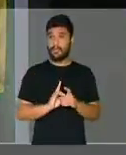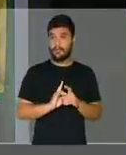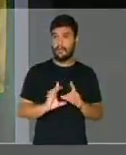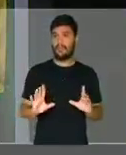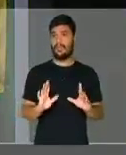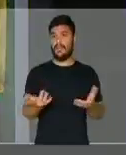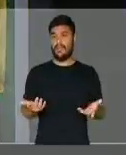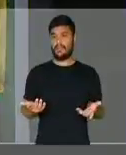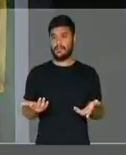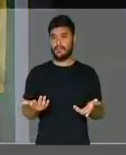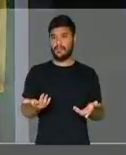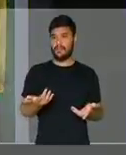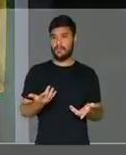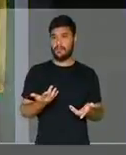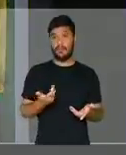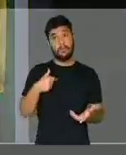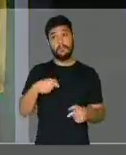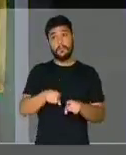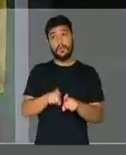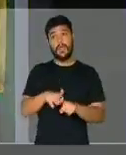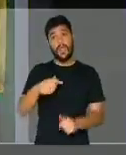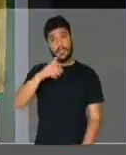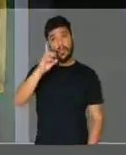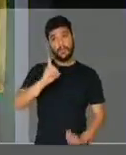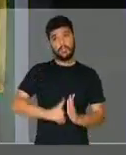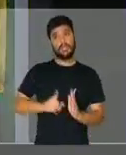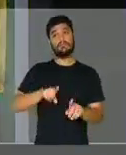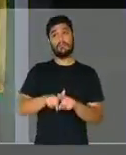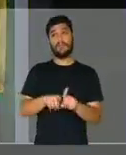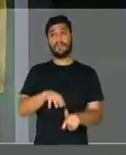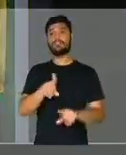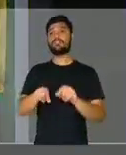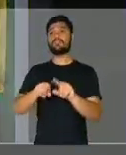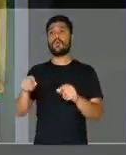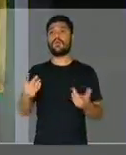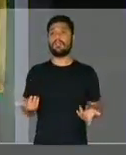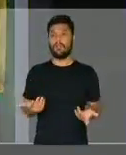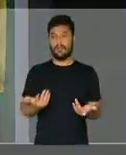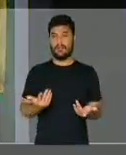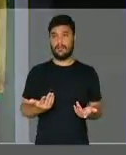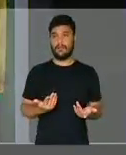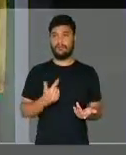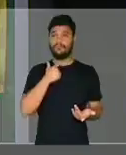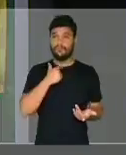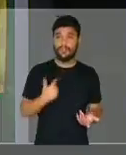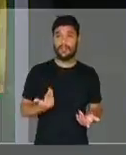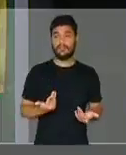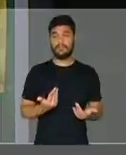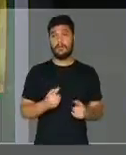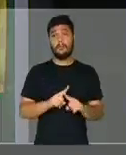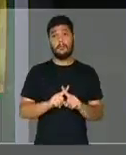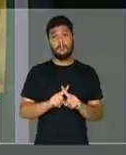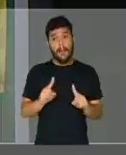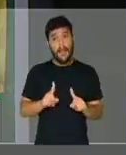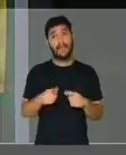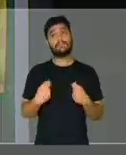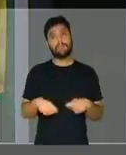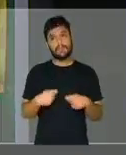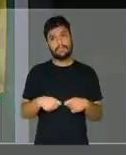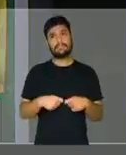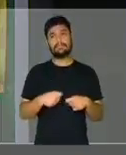do que isso, em consonância com o seu poder de escolha, a liberdade que ele tem do seu poder de escolha. Mas precisa, para isso,